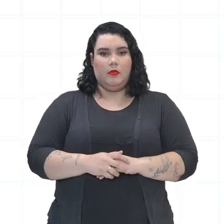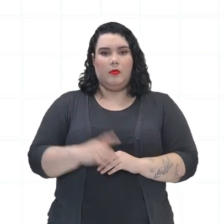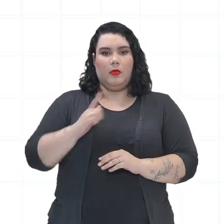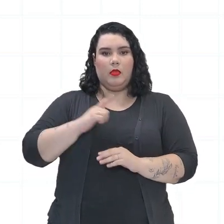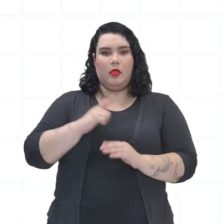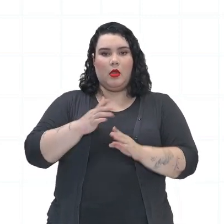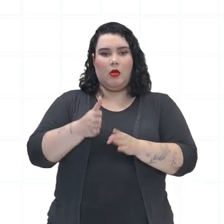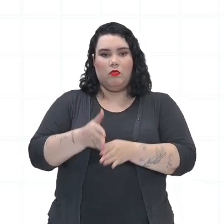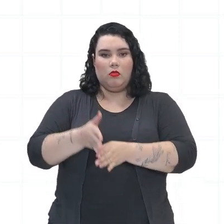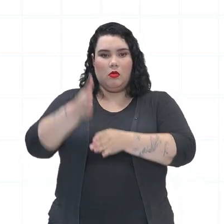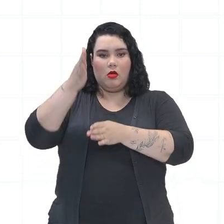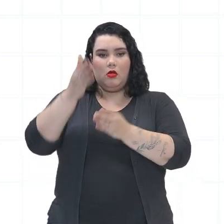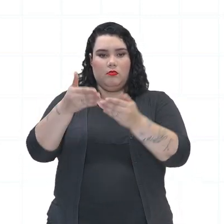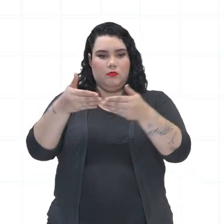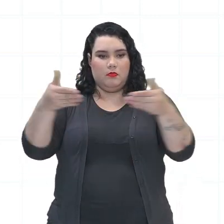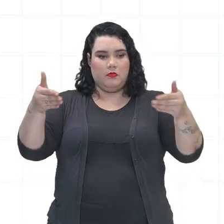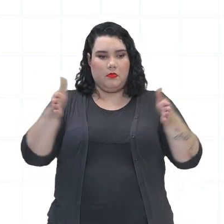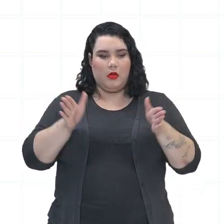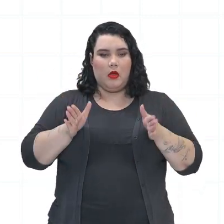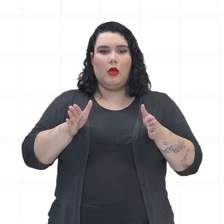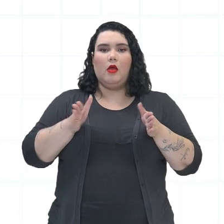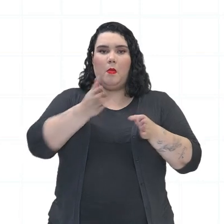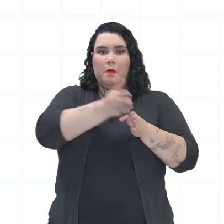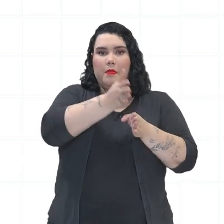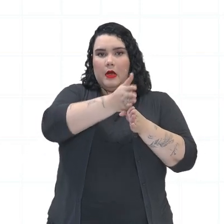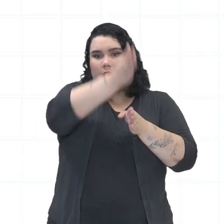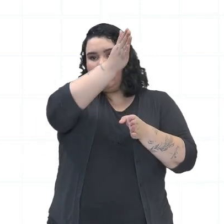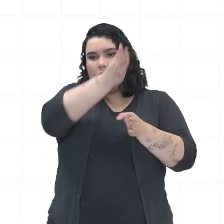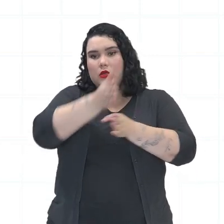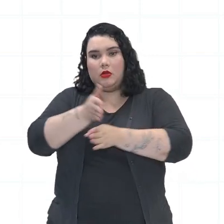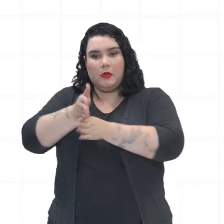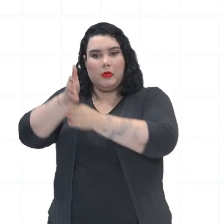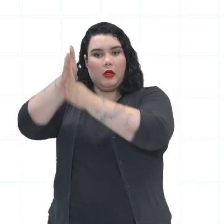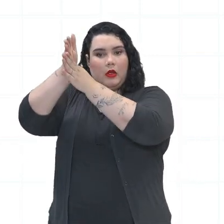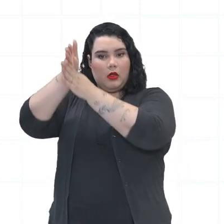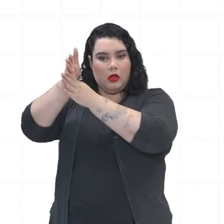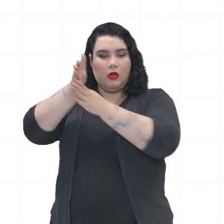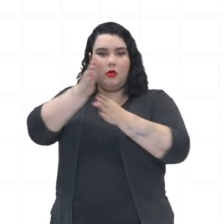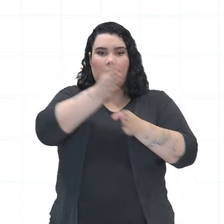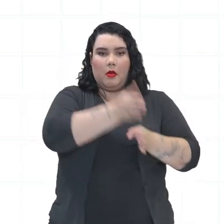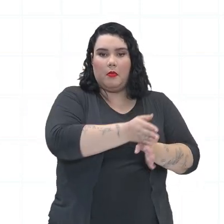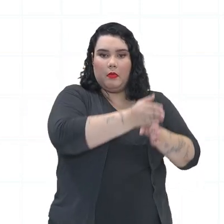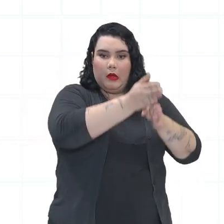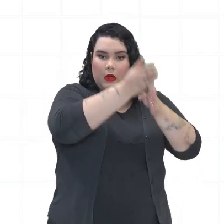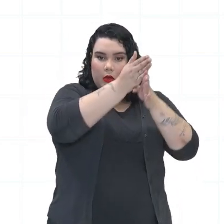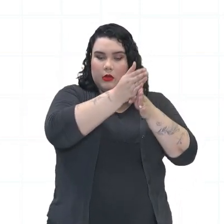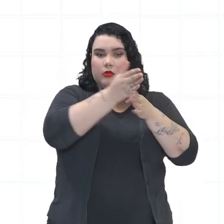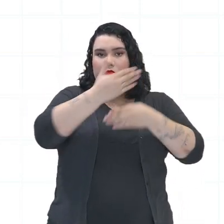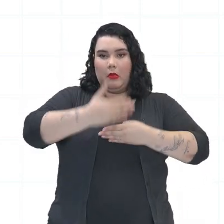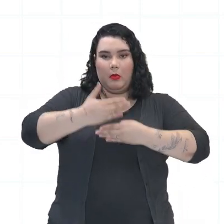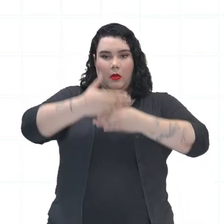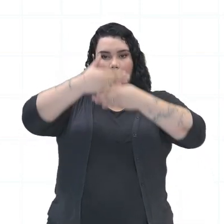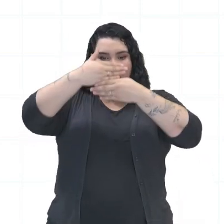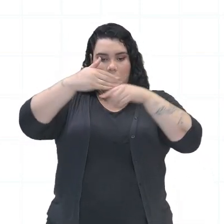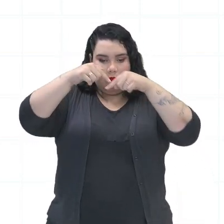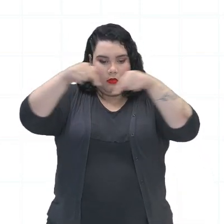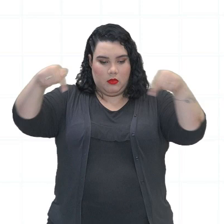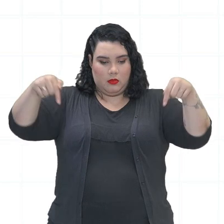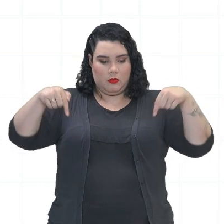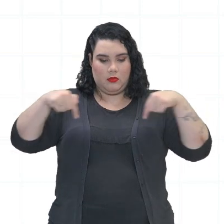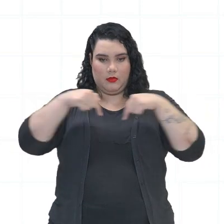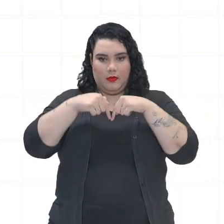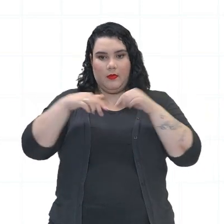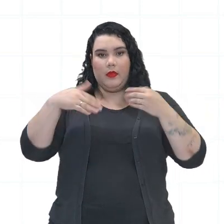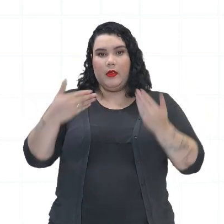paredes ali, né, nas laterais, nos fundos, né, que não estão ali por acaso. O paddle, ele é,